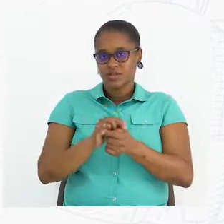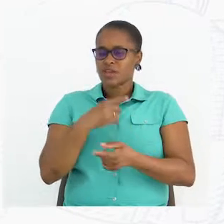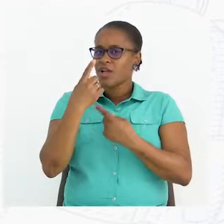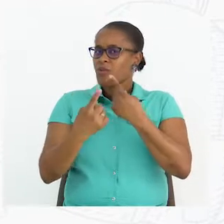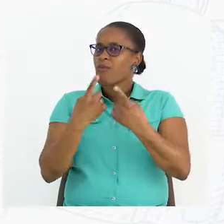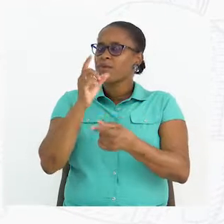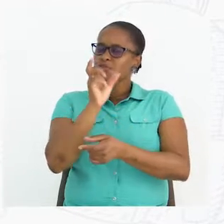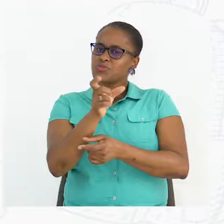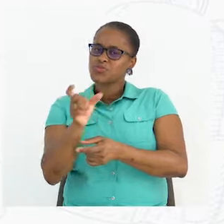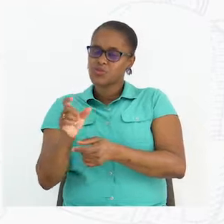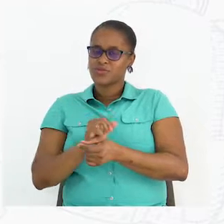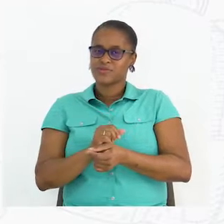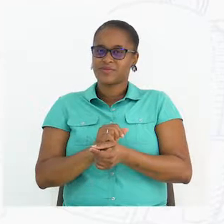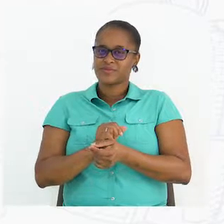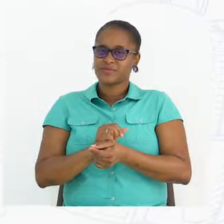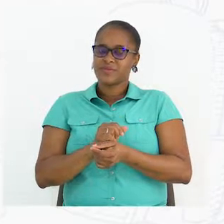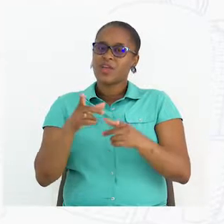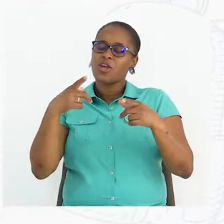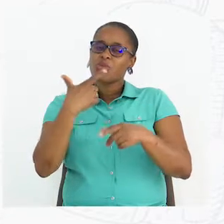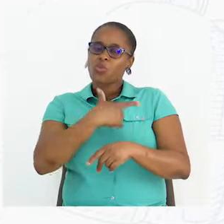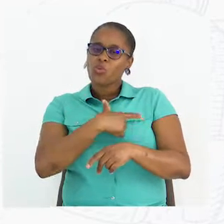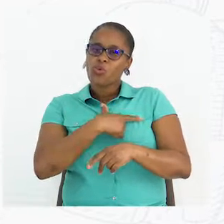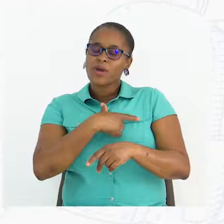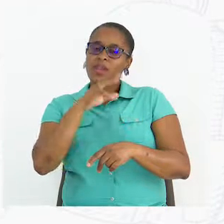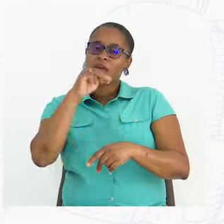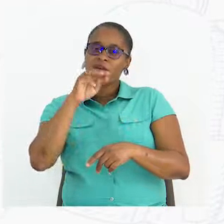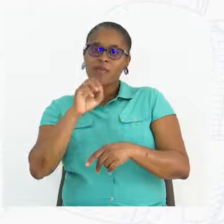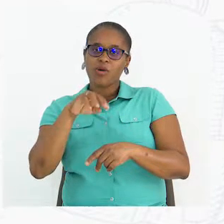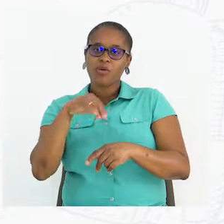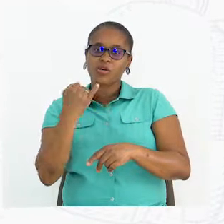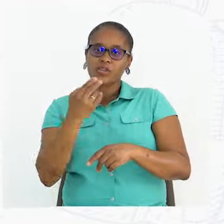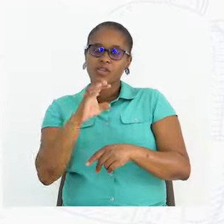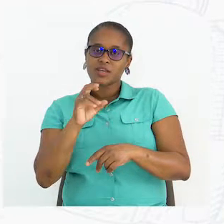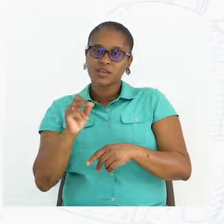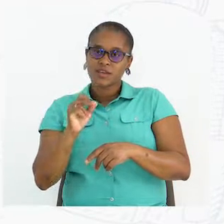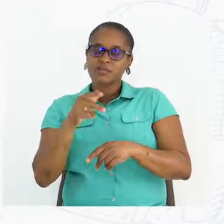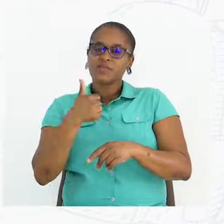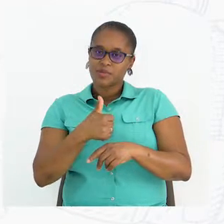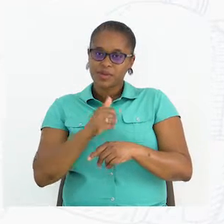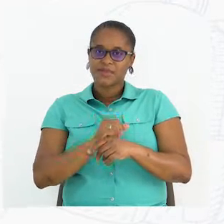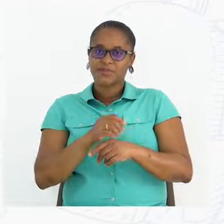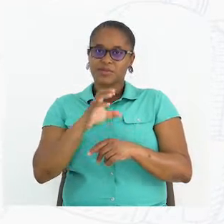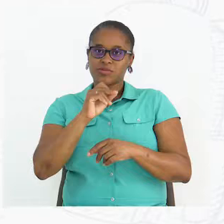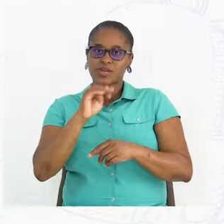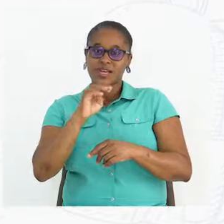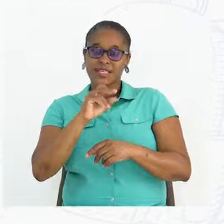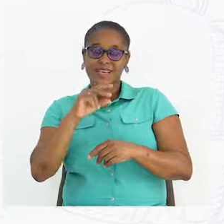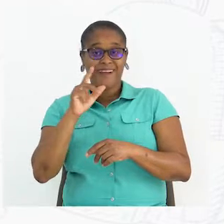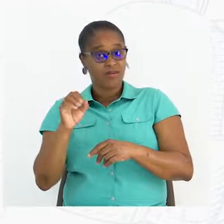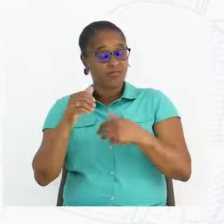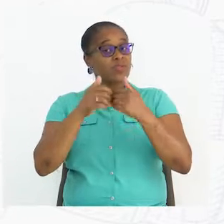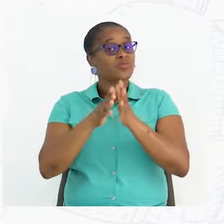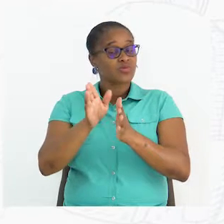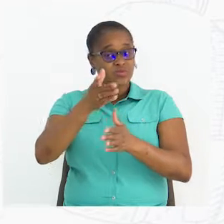algumas personagens da Turma da Mônica. Muito bem. Temos o Cascão. Toda a gente já sabe que o Cascão